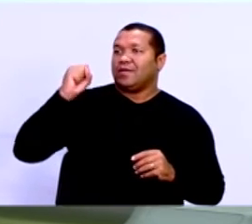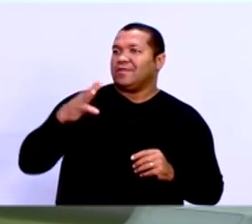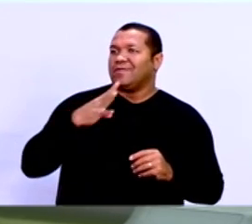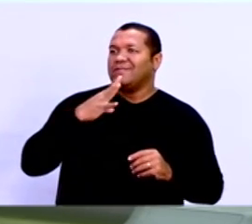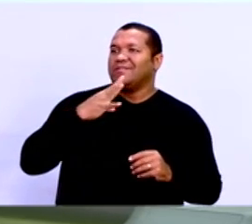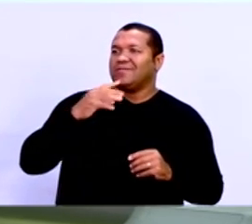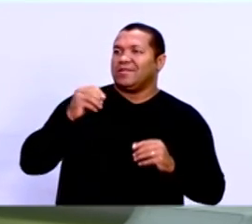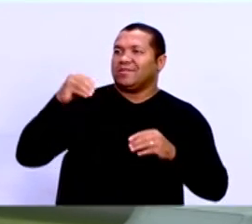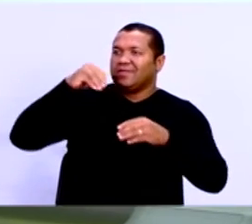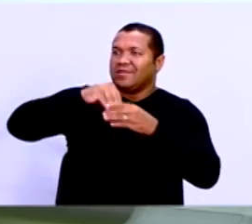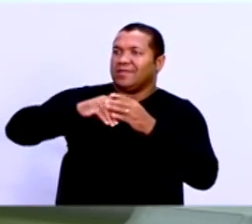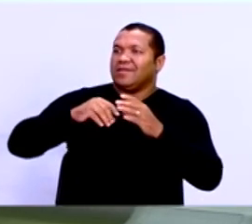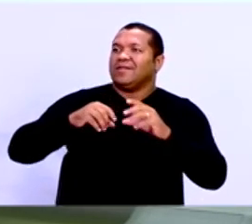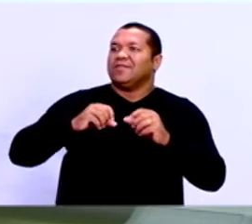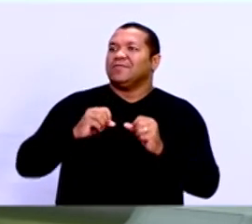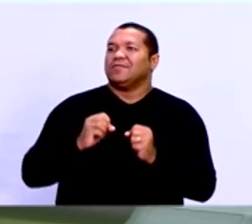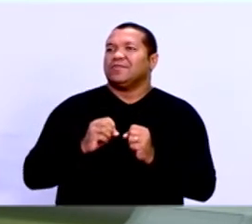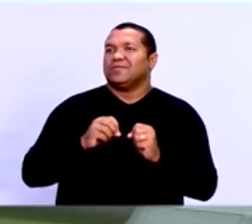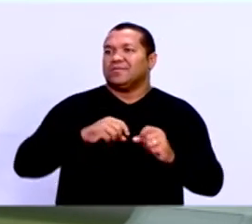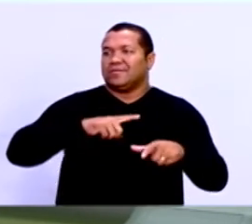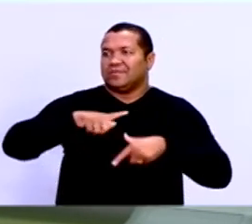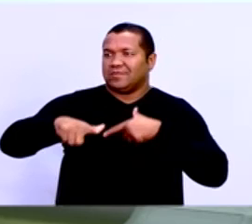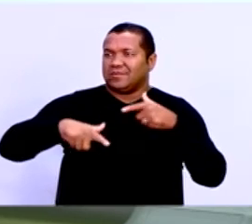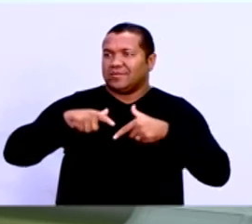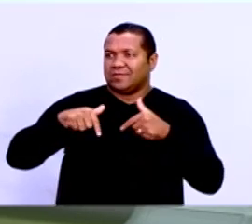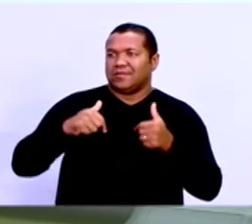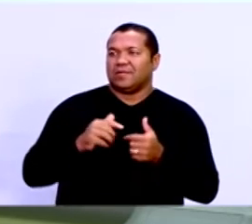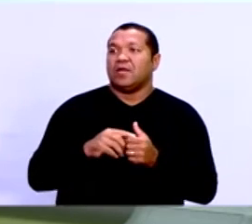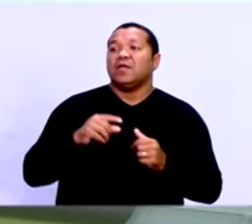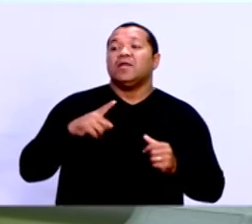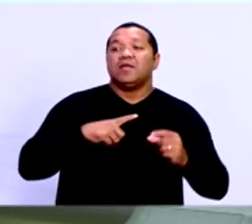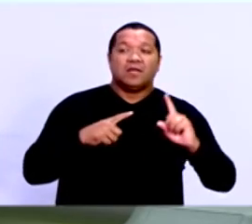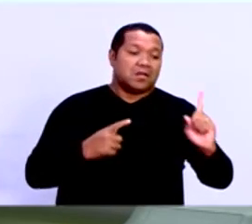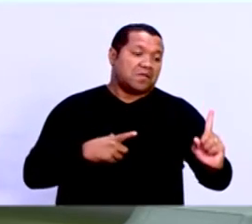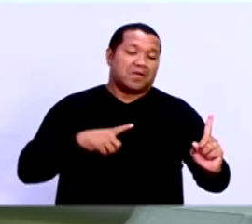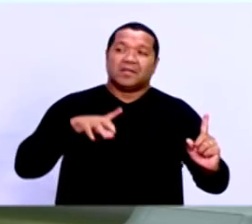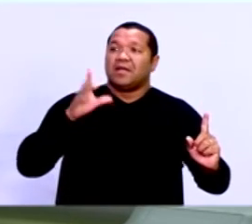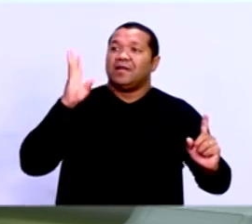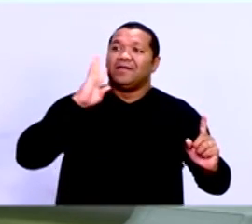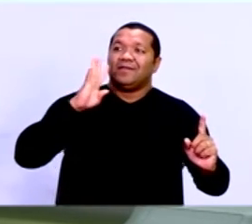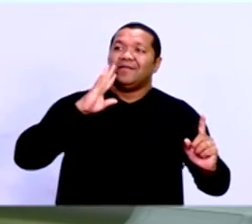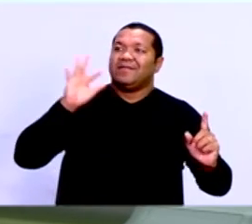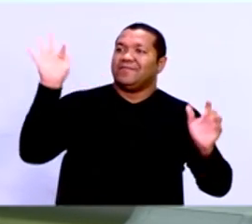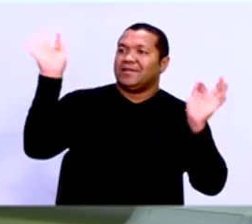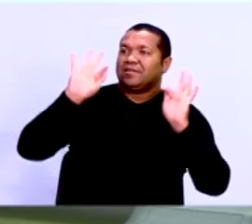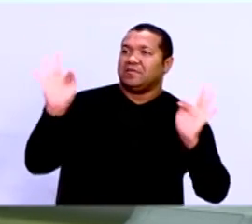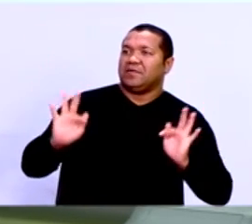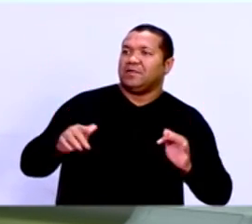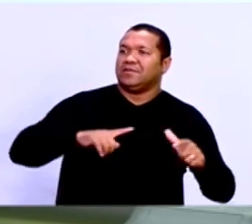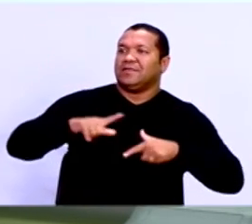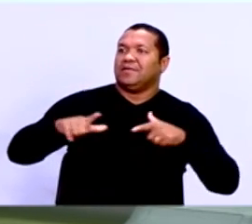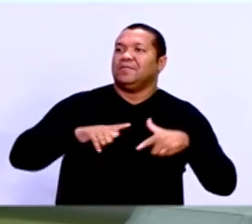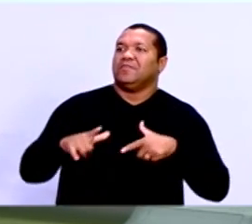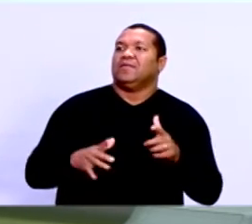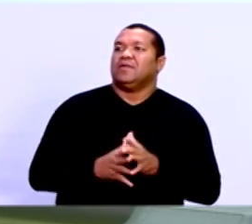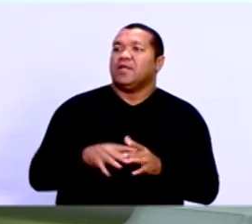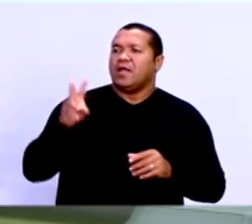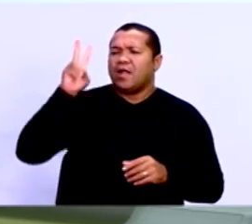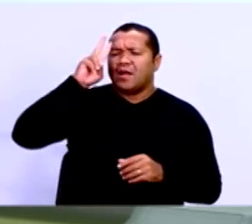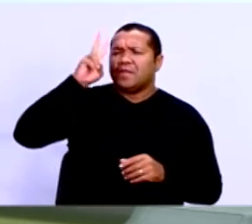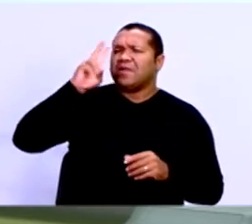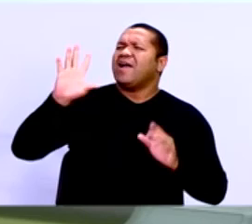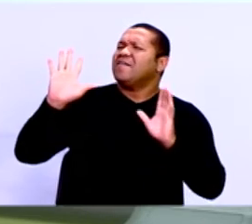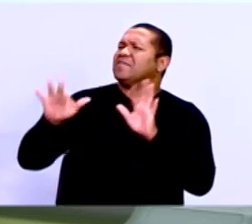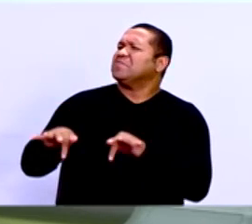e o meu cliente vai se está satisfeito ela está feliz com o software ele funcionando lembrando a professora acabou